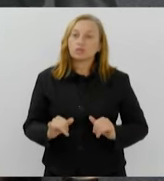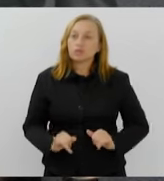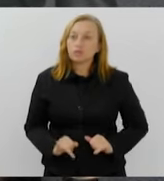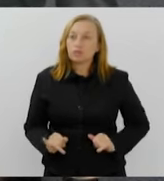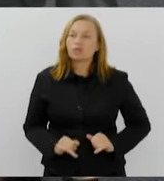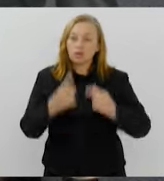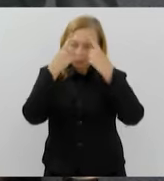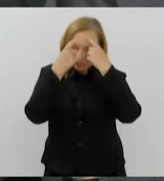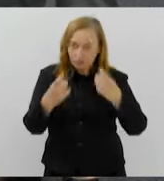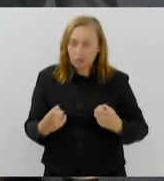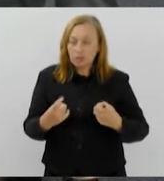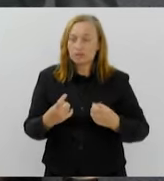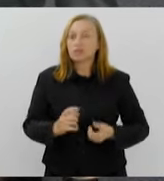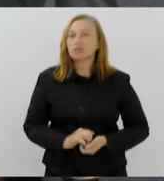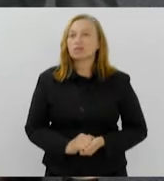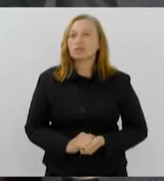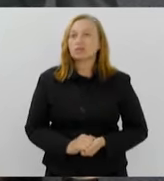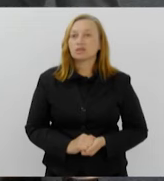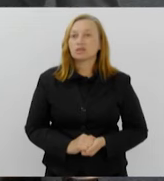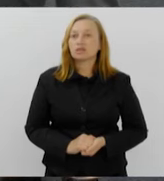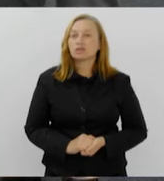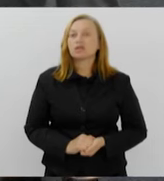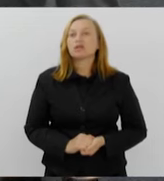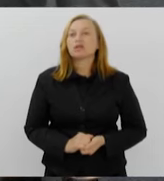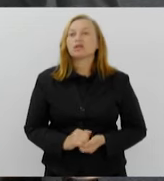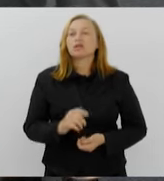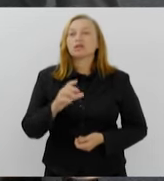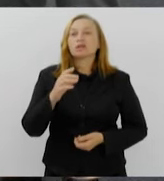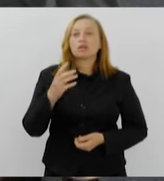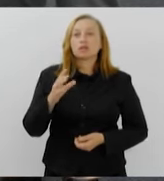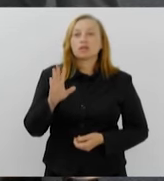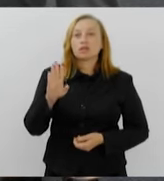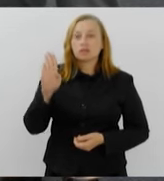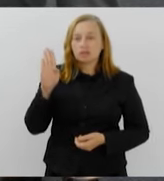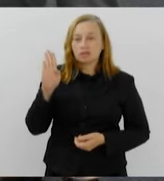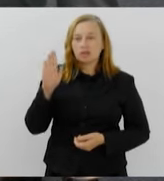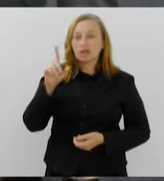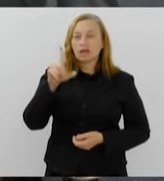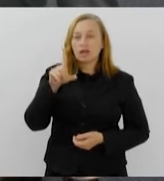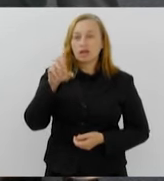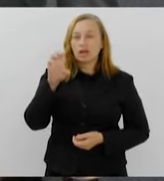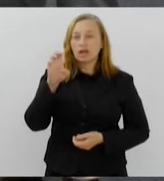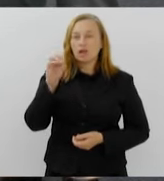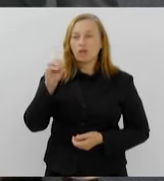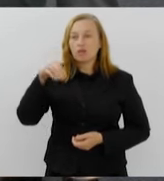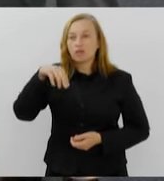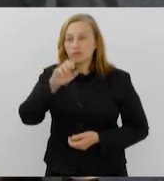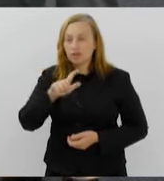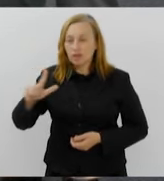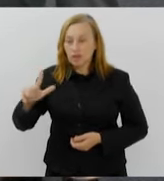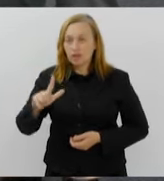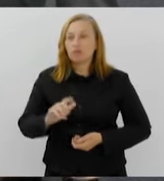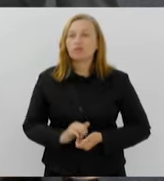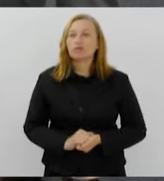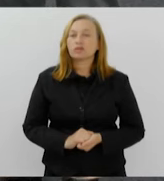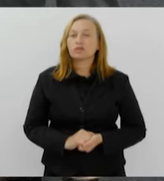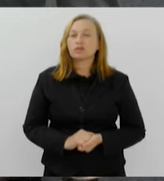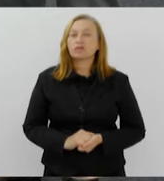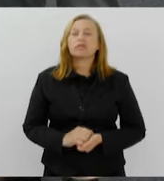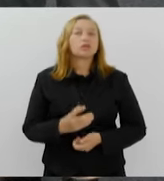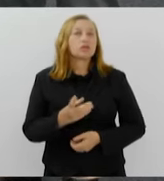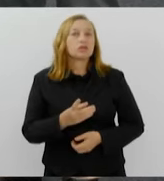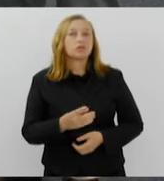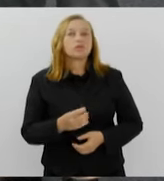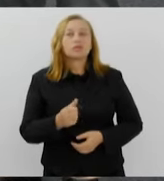culminando com a violência sofrida pelo candidato Leonel Quirino no domingo agredido pelo candidato